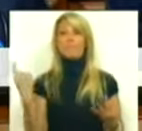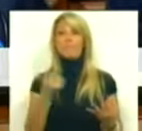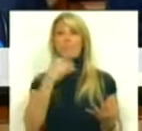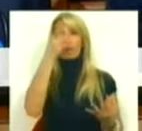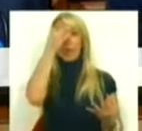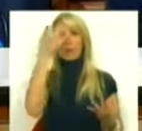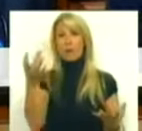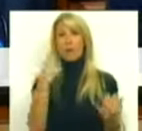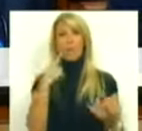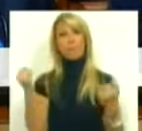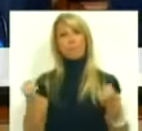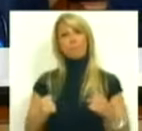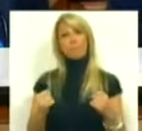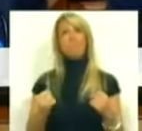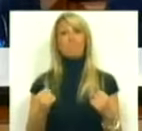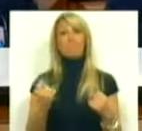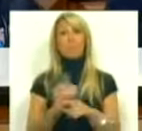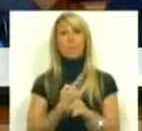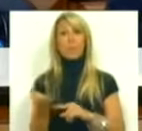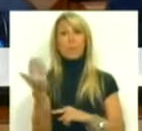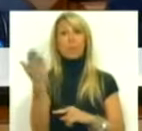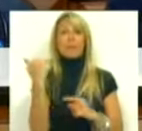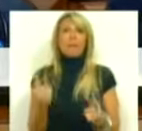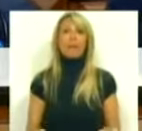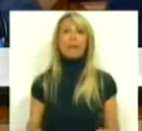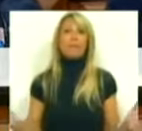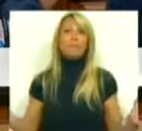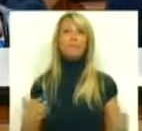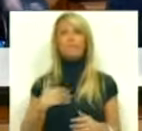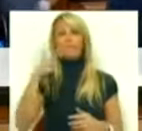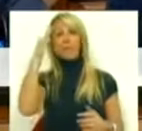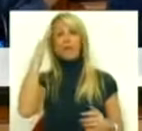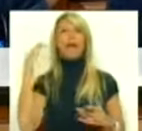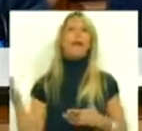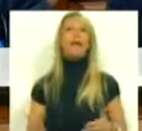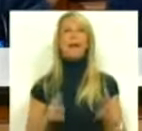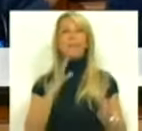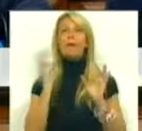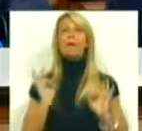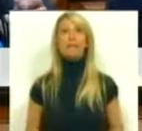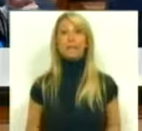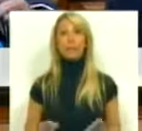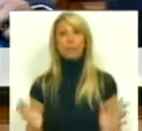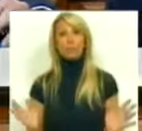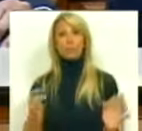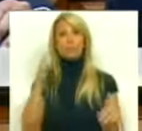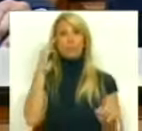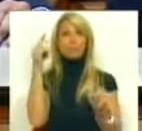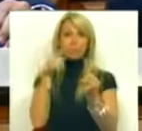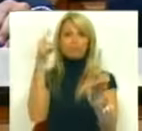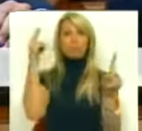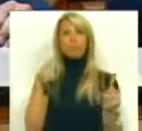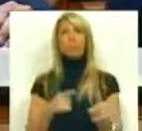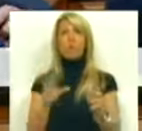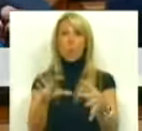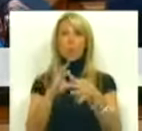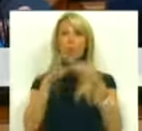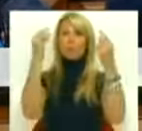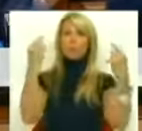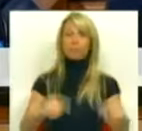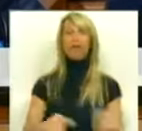que este memorando naturalmente tem insuficiências, mas entendemos que ele está no caminho certo. Aponta objetivos de consolidação,